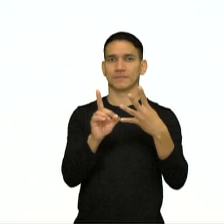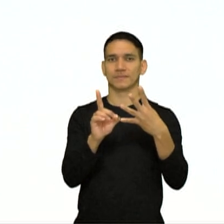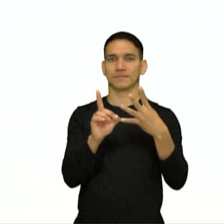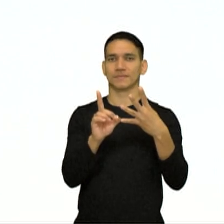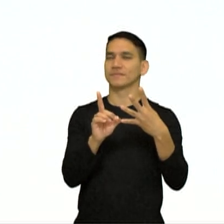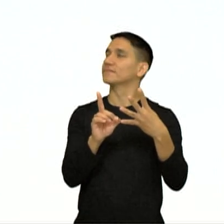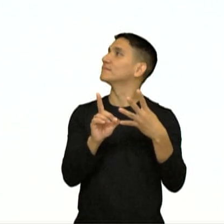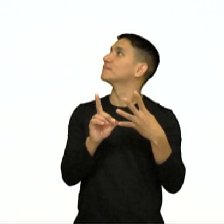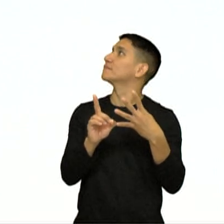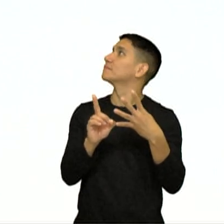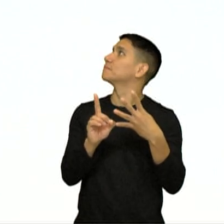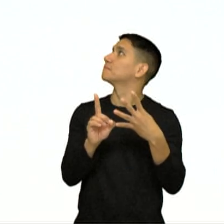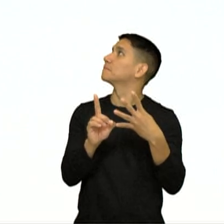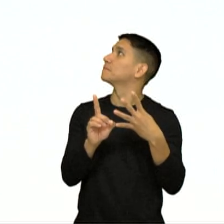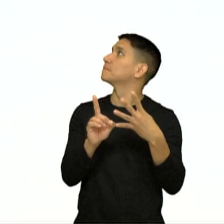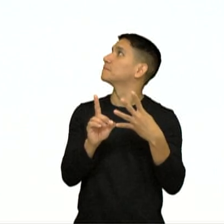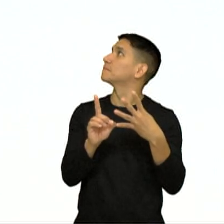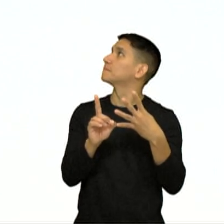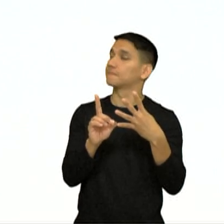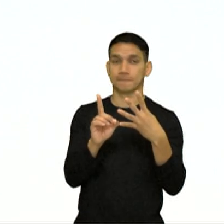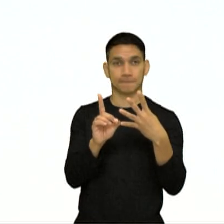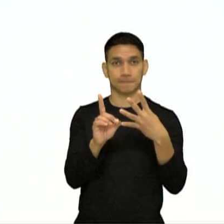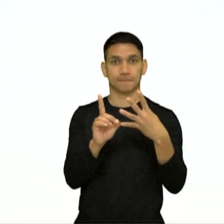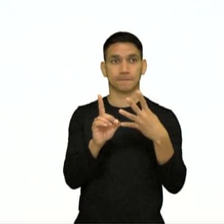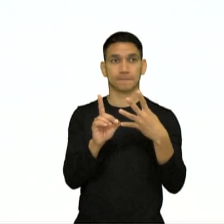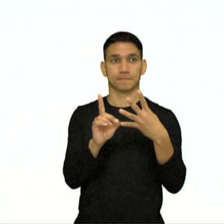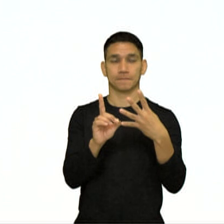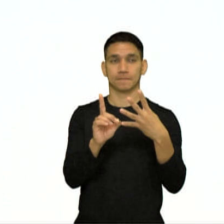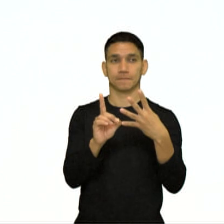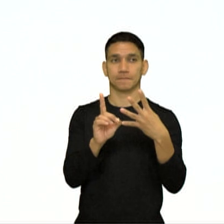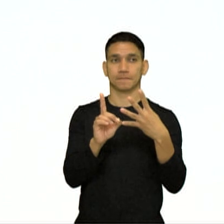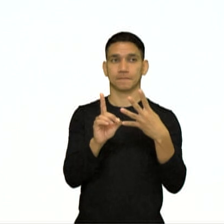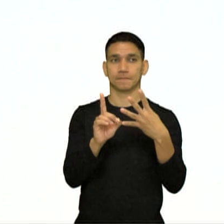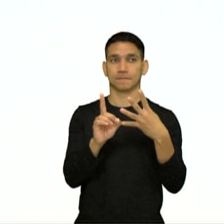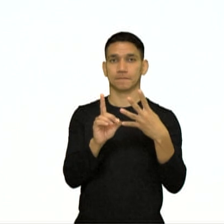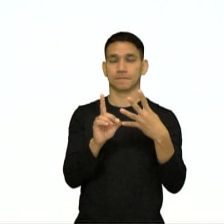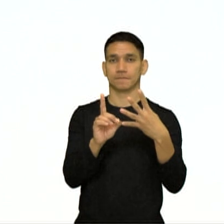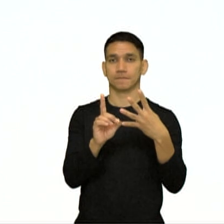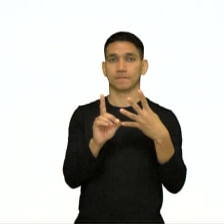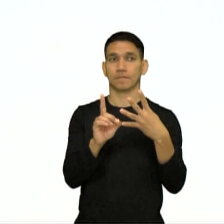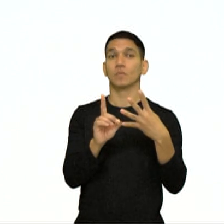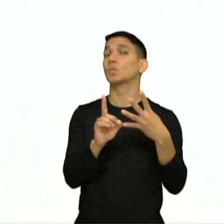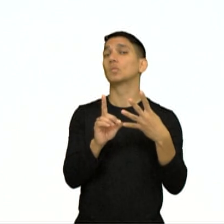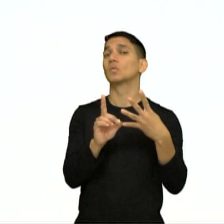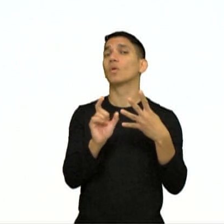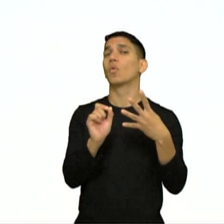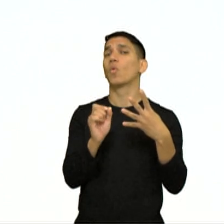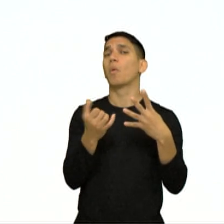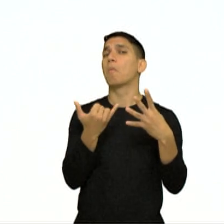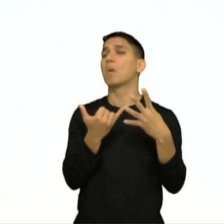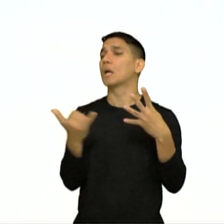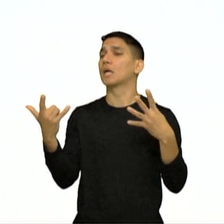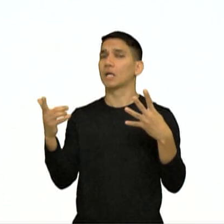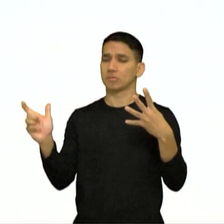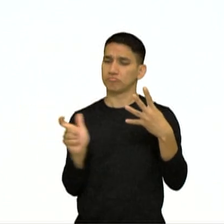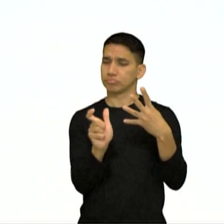ao quadrado x? É o 5a ao quadrado x menos 0,5